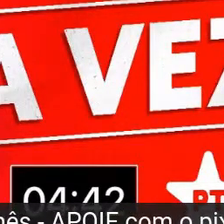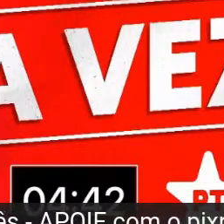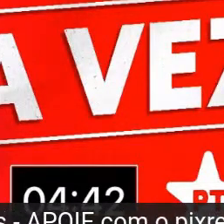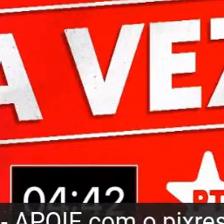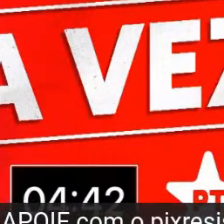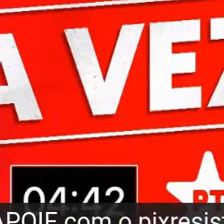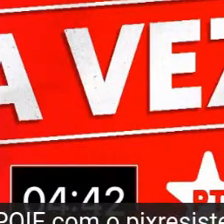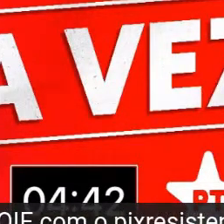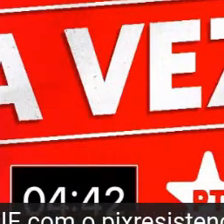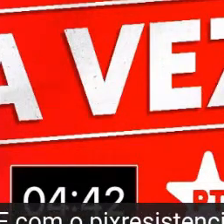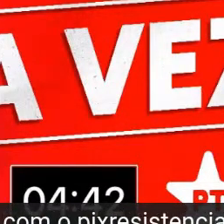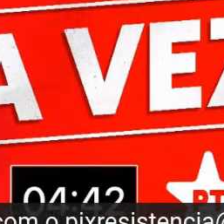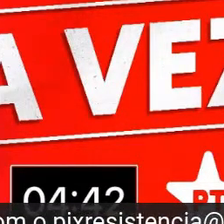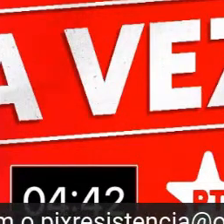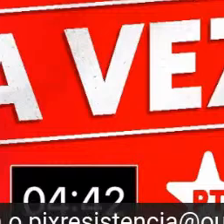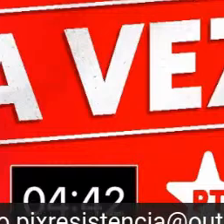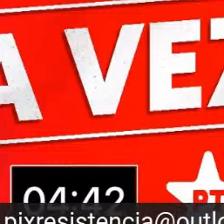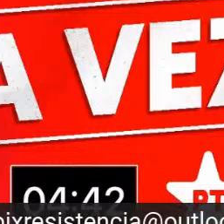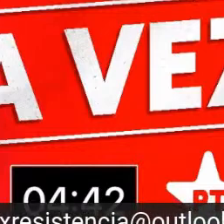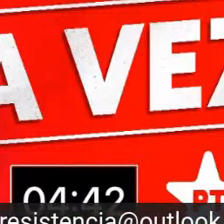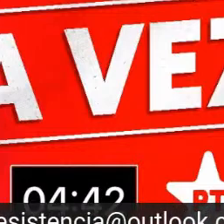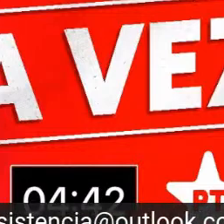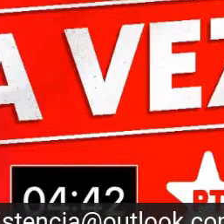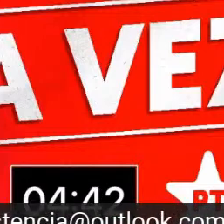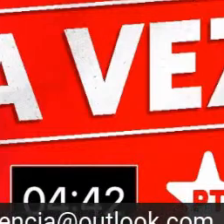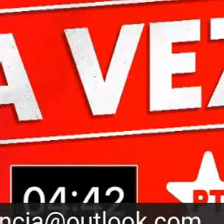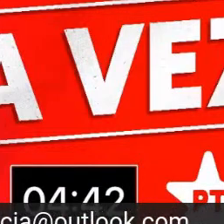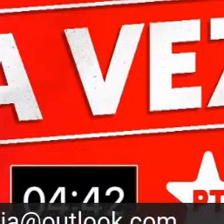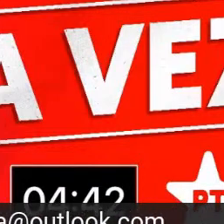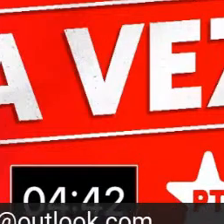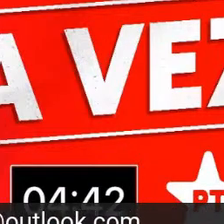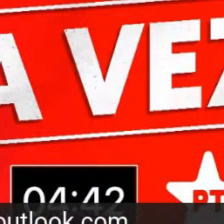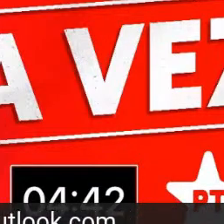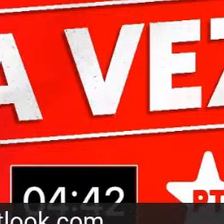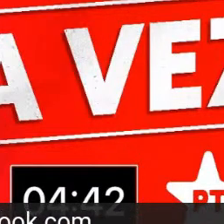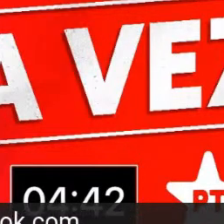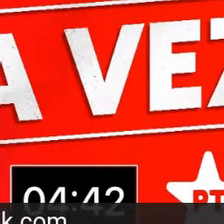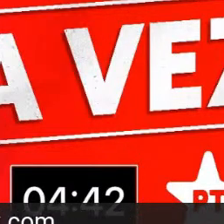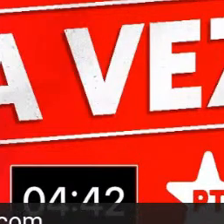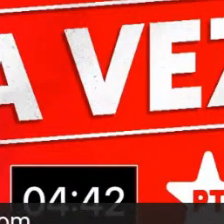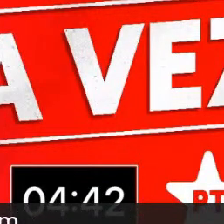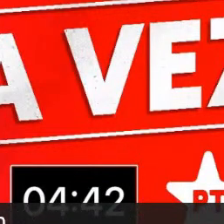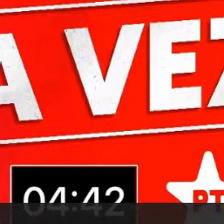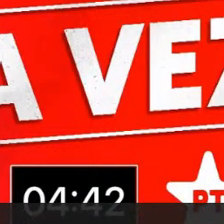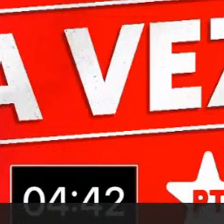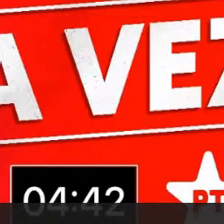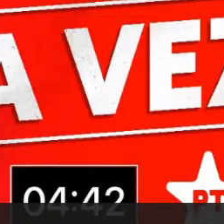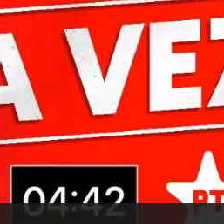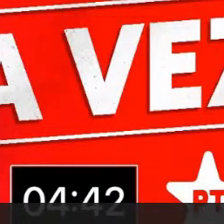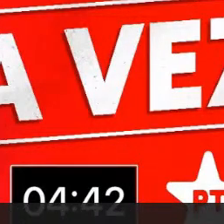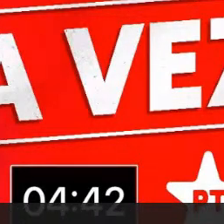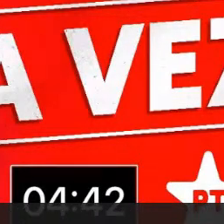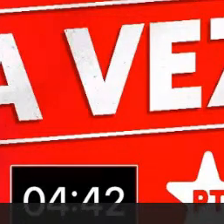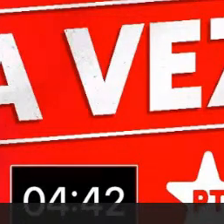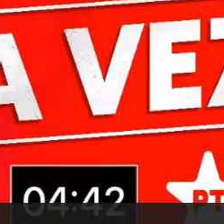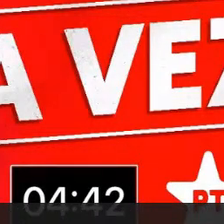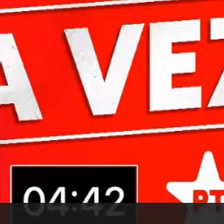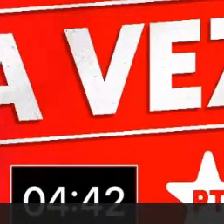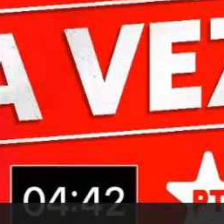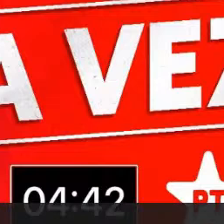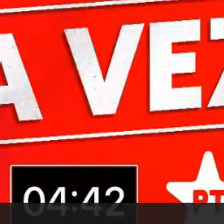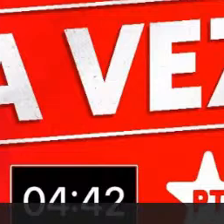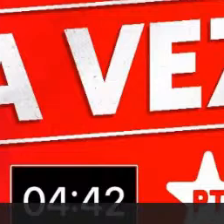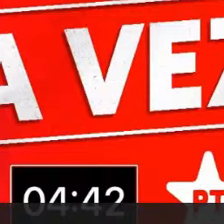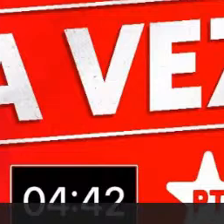olá! Oi, na favela e também no sertão. Quem depende de você é o PT. Tá na lida, no corre, na